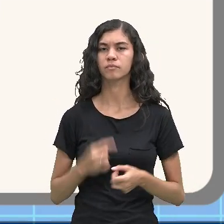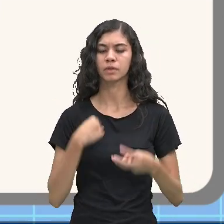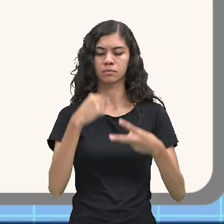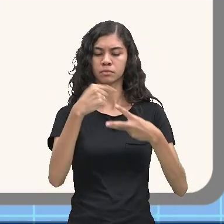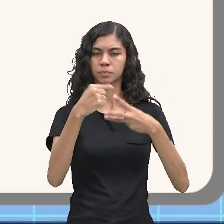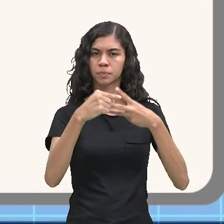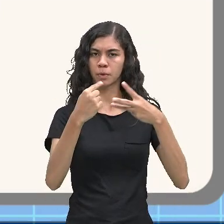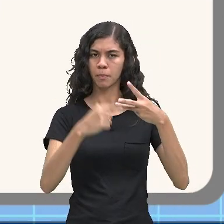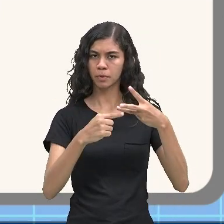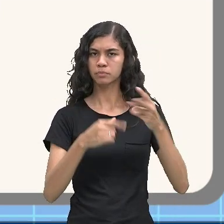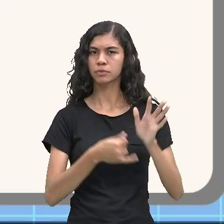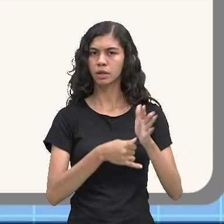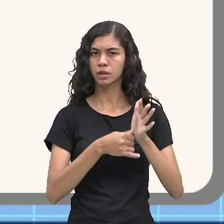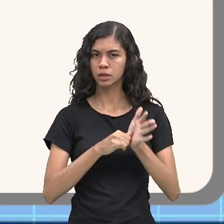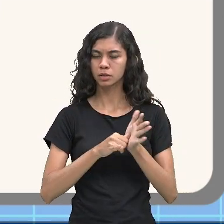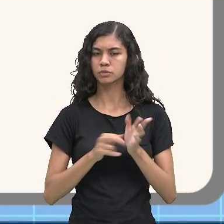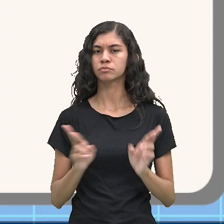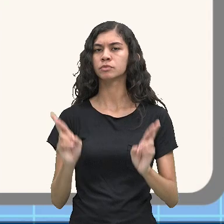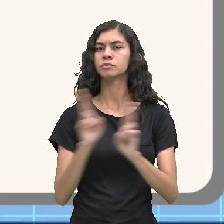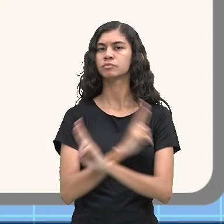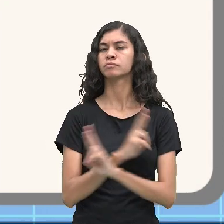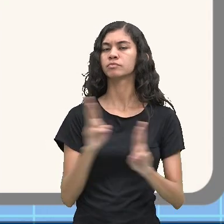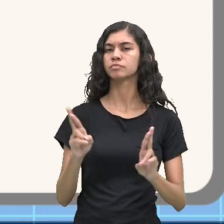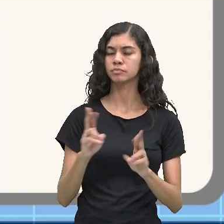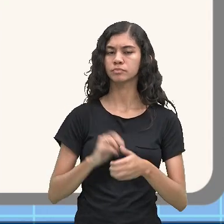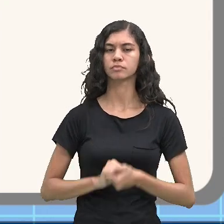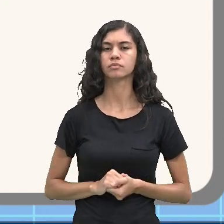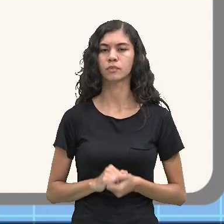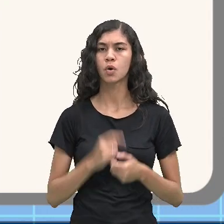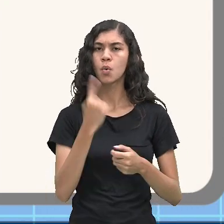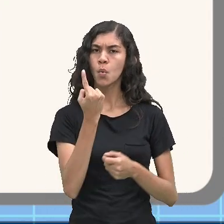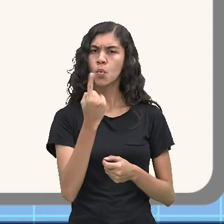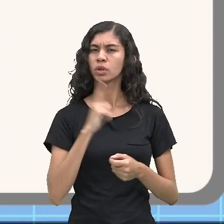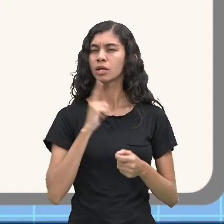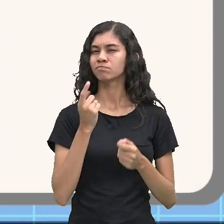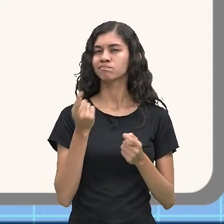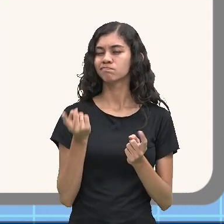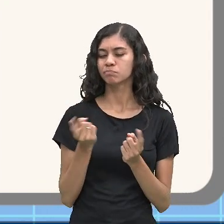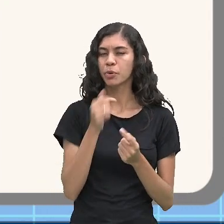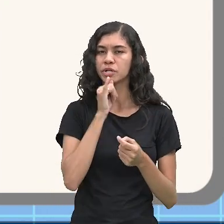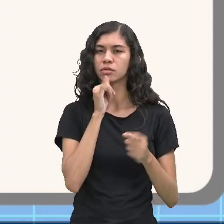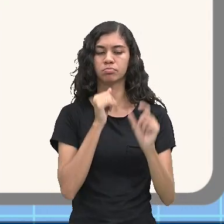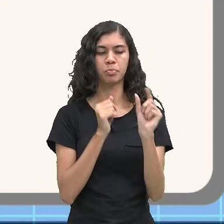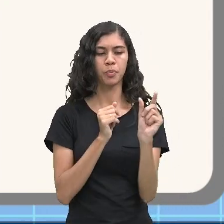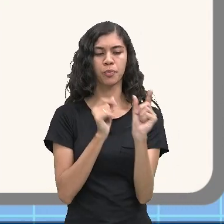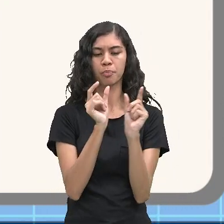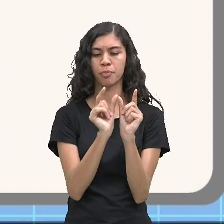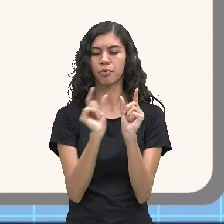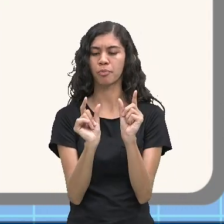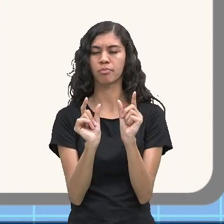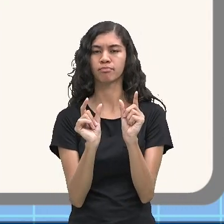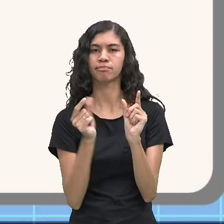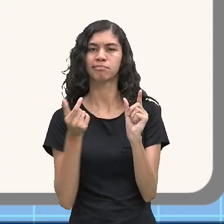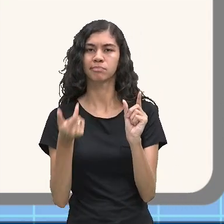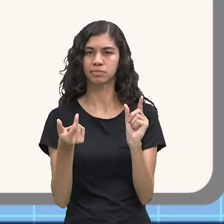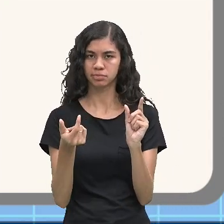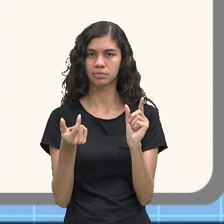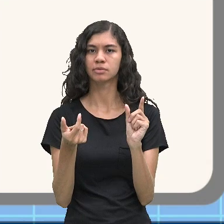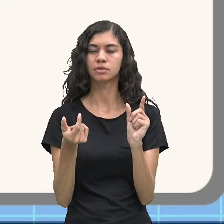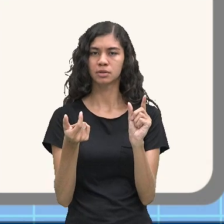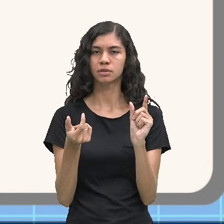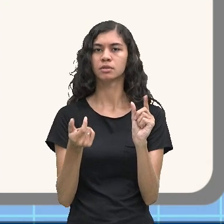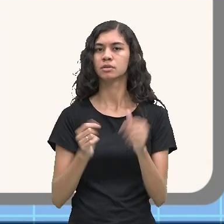geradores associados em série, onde um deles tem sua posição invertida. Isso é importantíssimo, gente. Isso aqui sempre é uma pegadinha nas